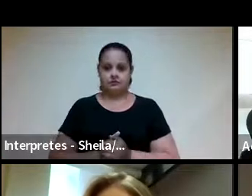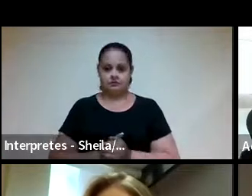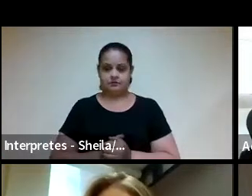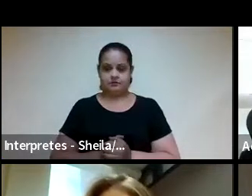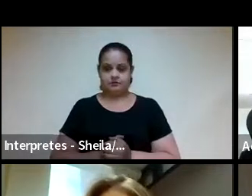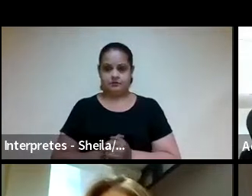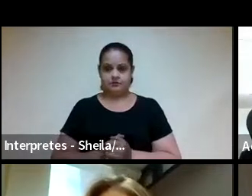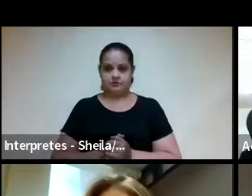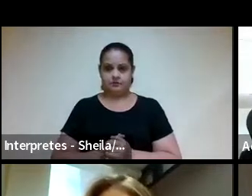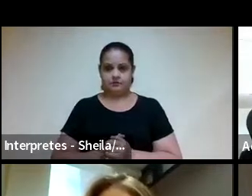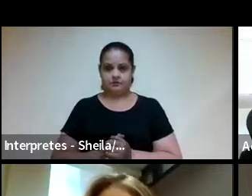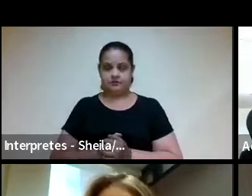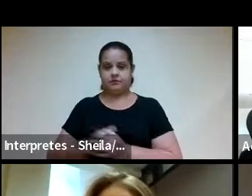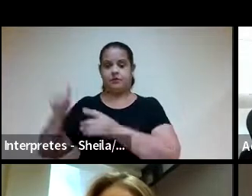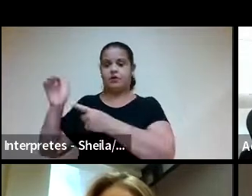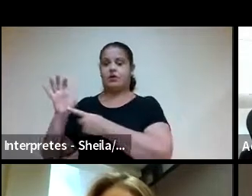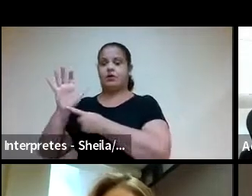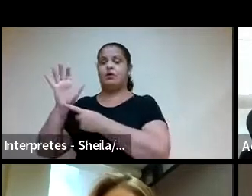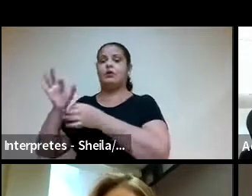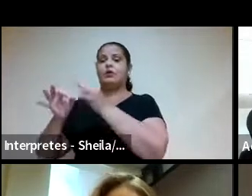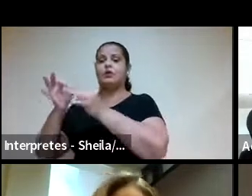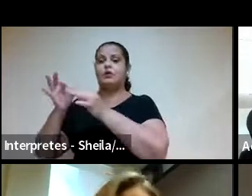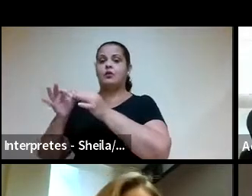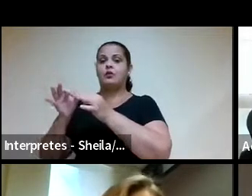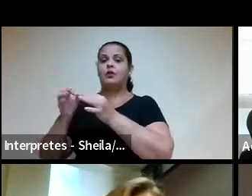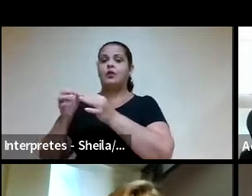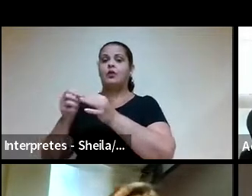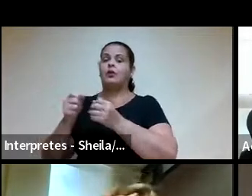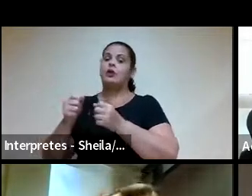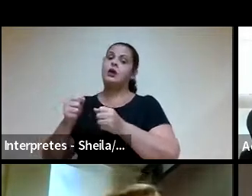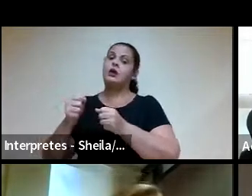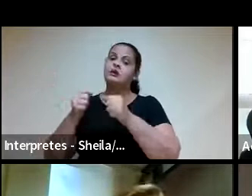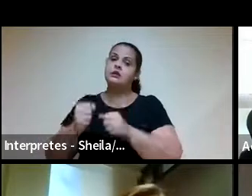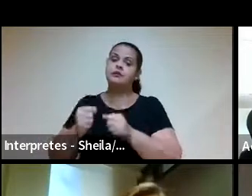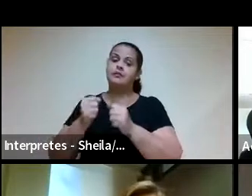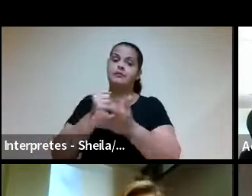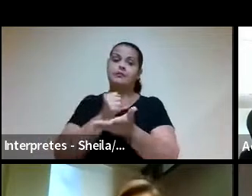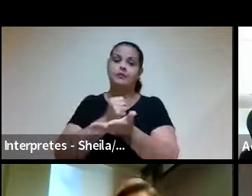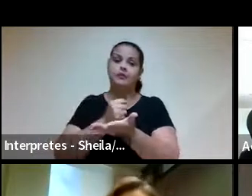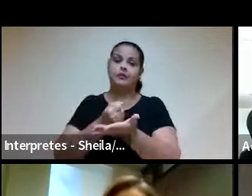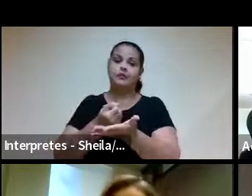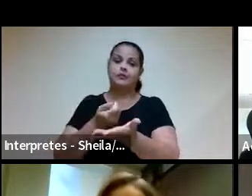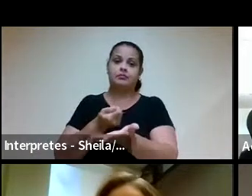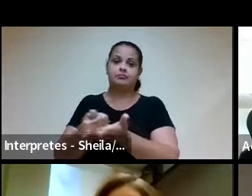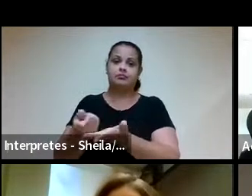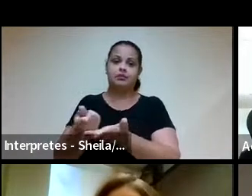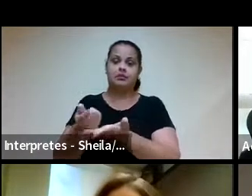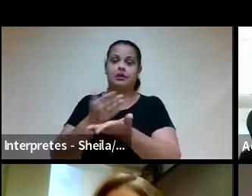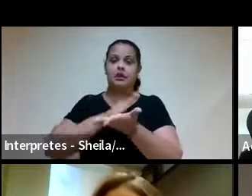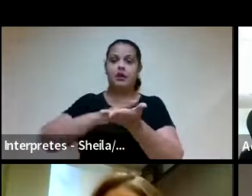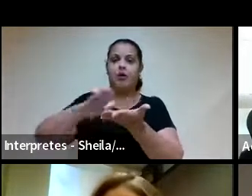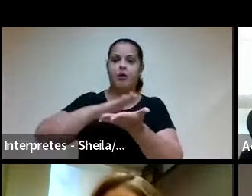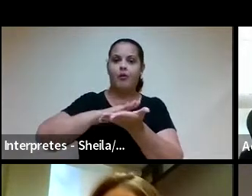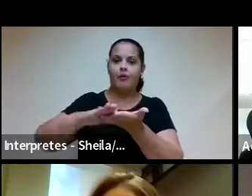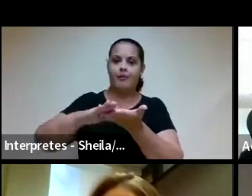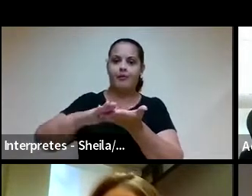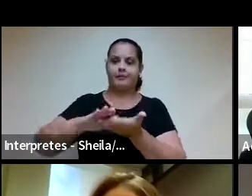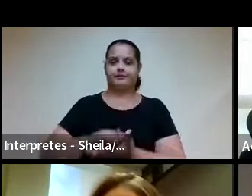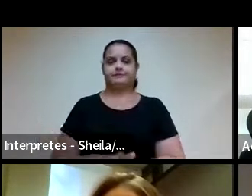comparecer independentemente de intimação, como é a regra, conforme também dito pelo eminente advogado da